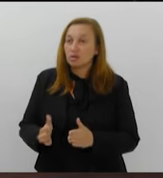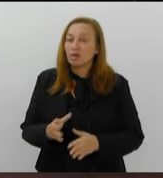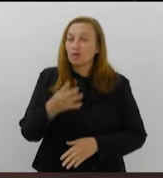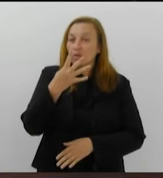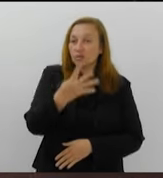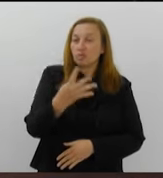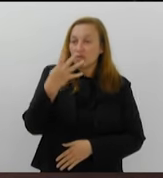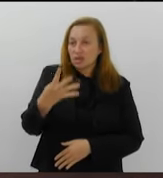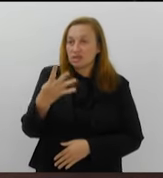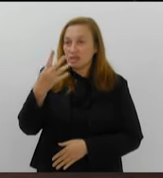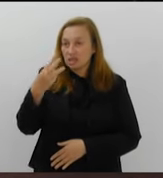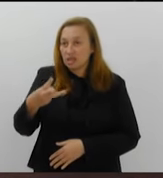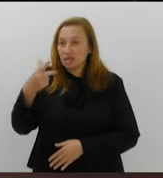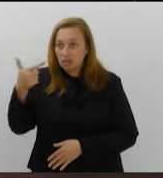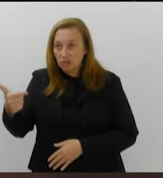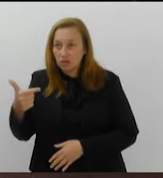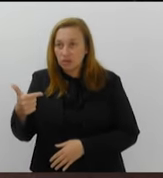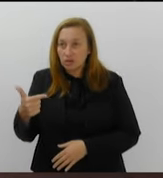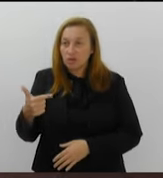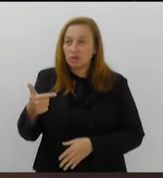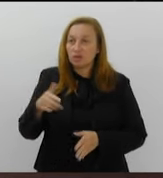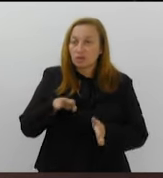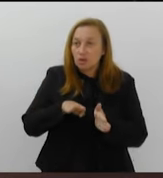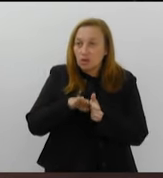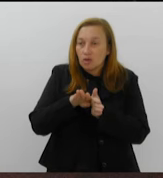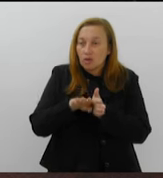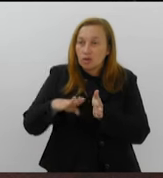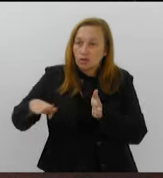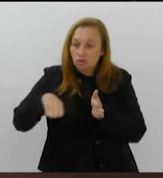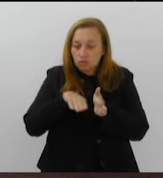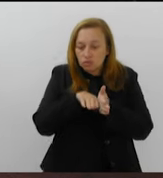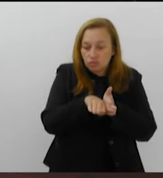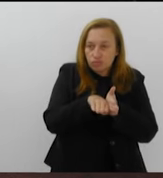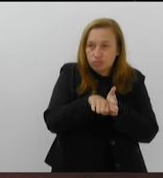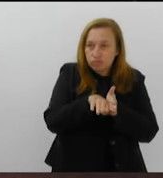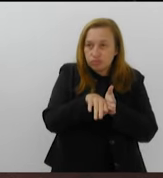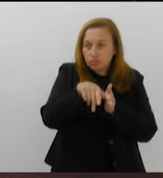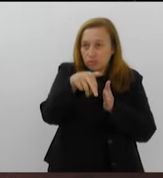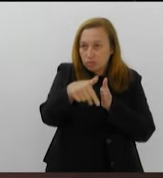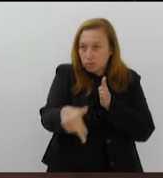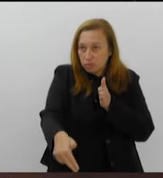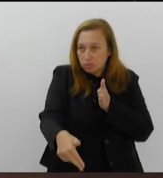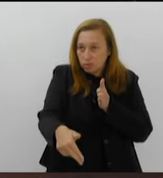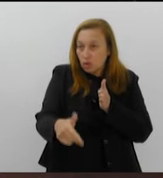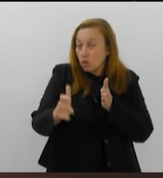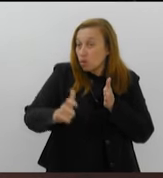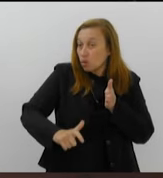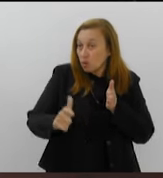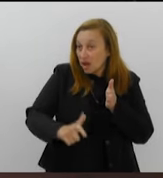4.442. Embarcar ou desembarcar passageiro ao longo do itinerário. No local